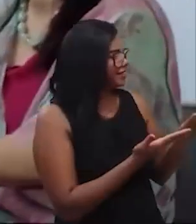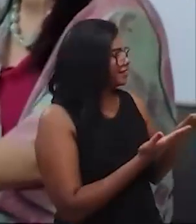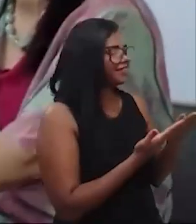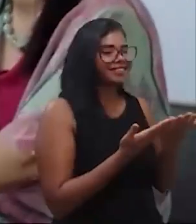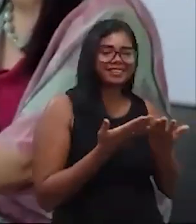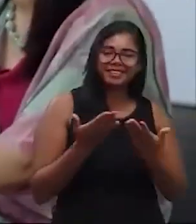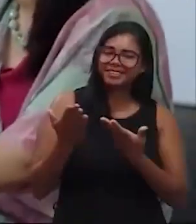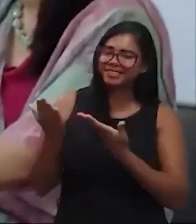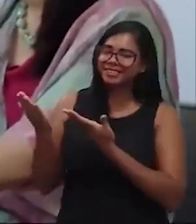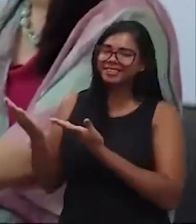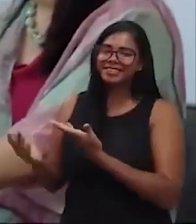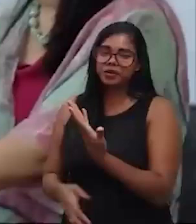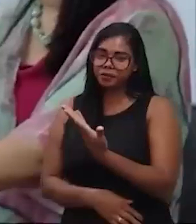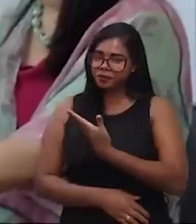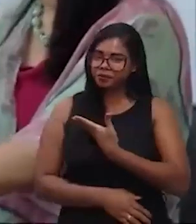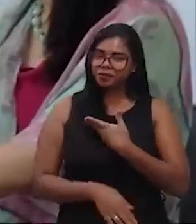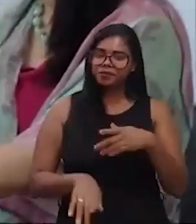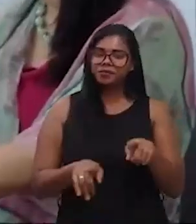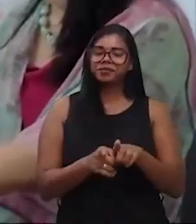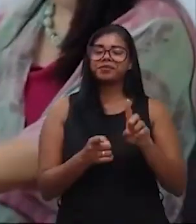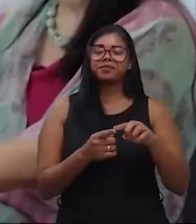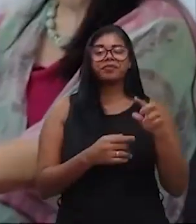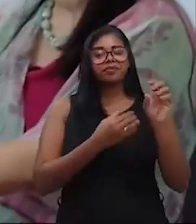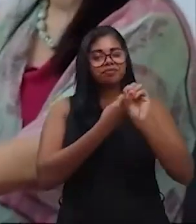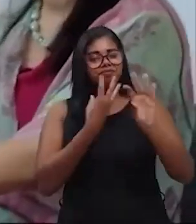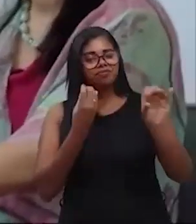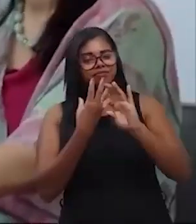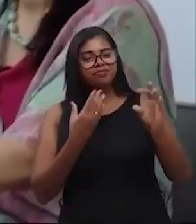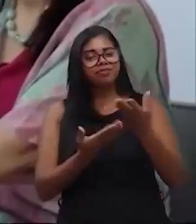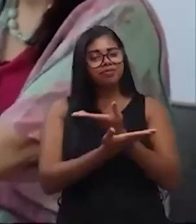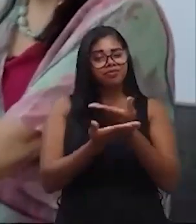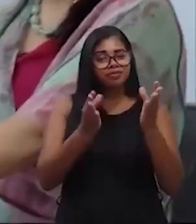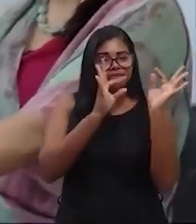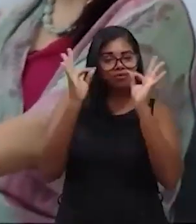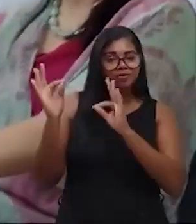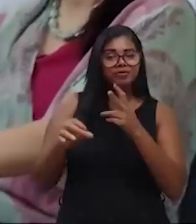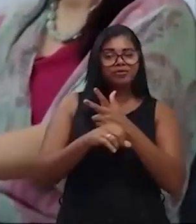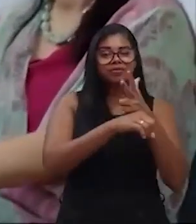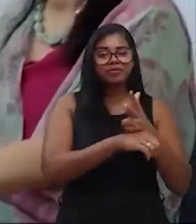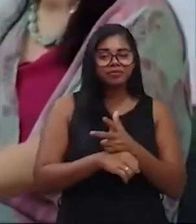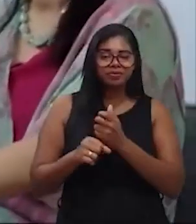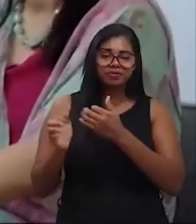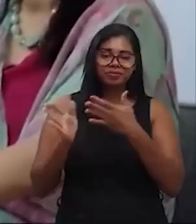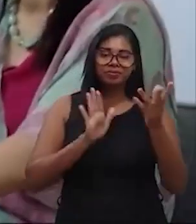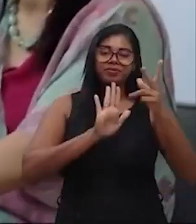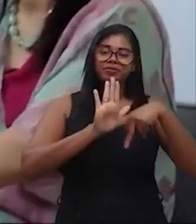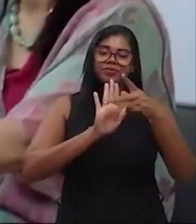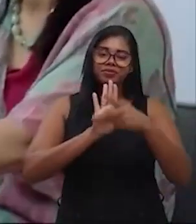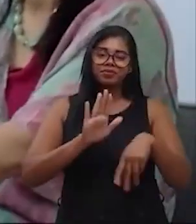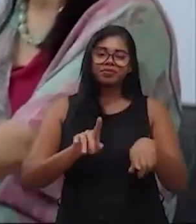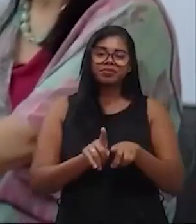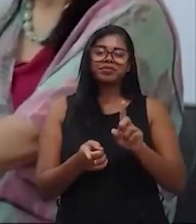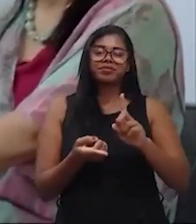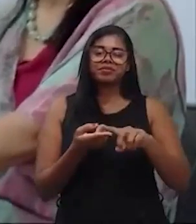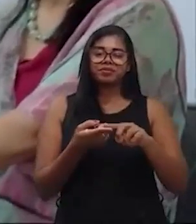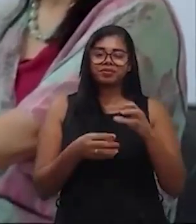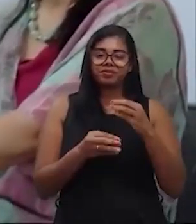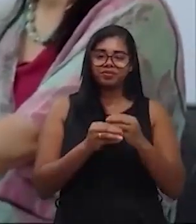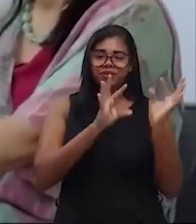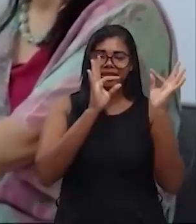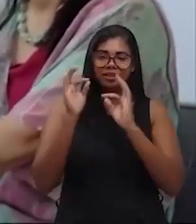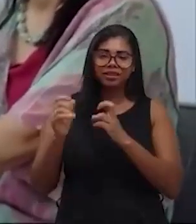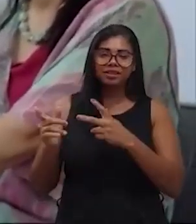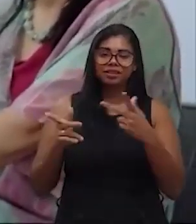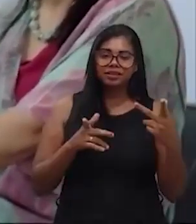minhas colegas e de vocês também aí de casa, né, que assistiram aí ao nosso projeto.